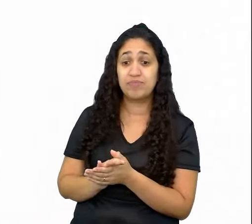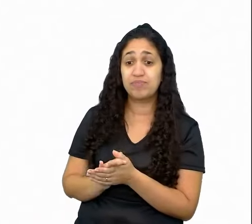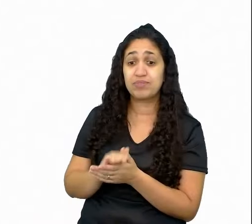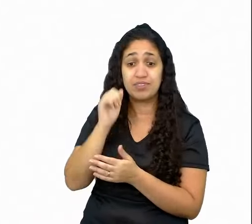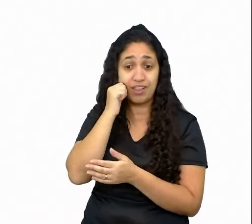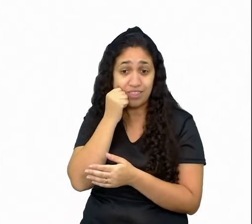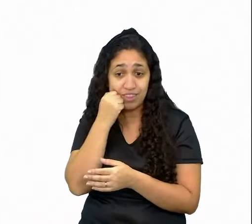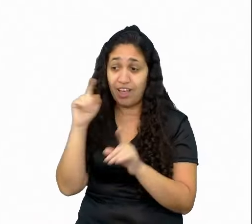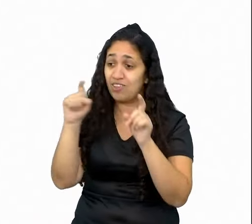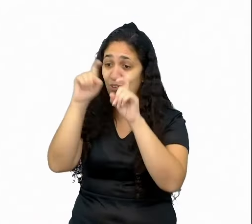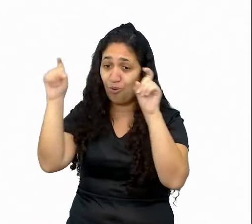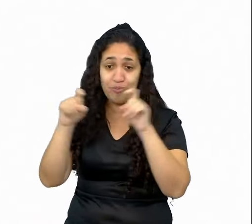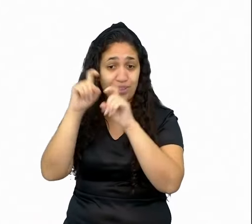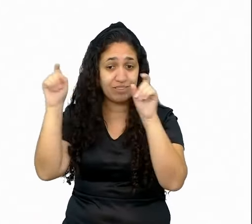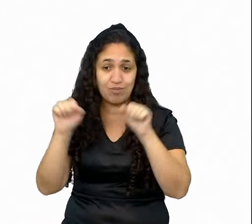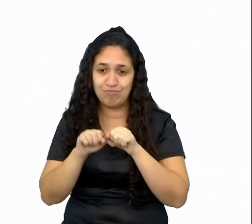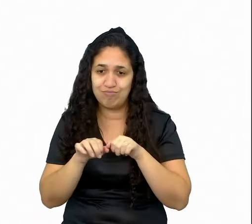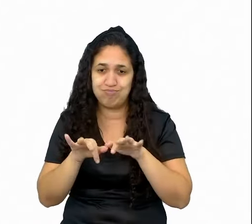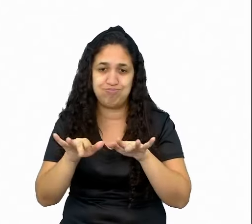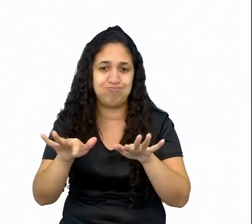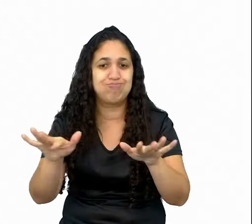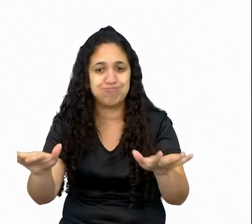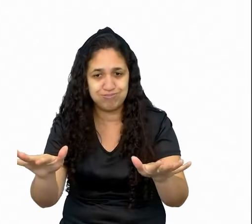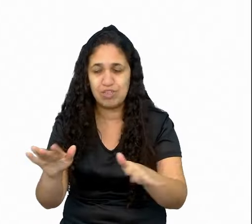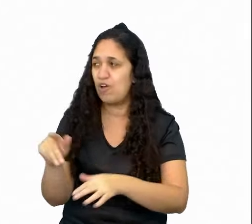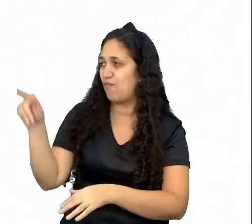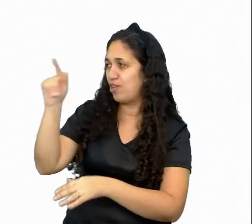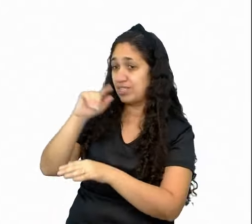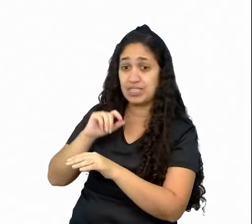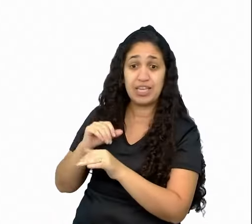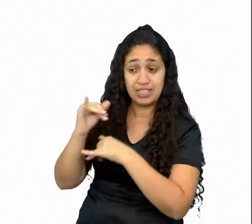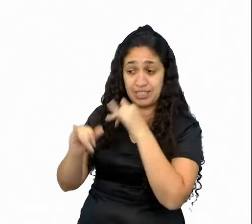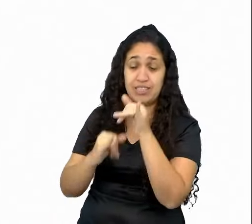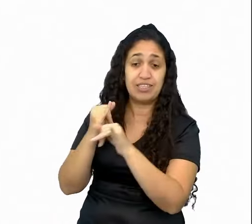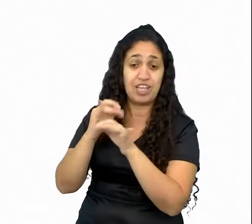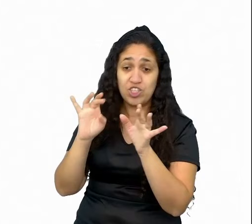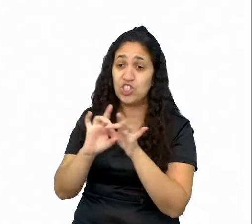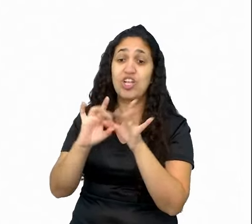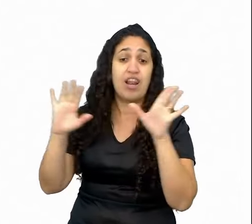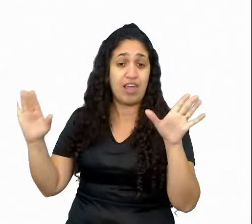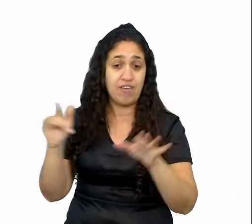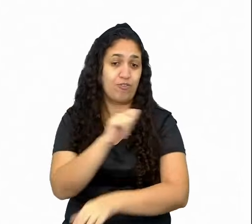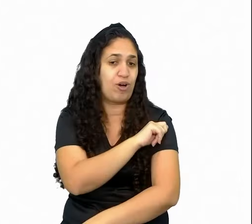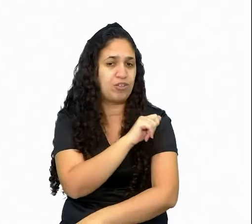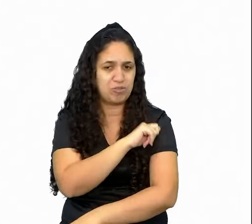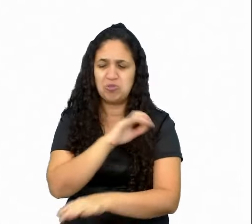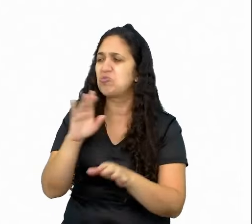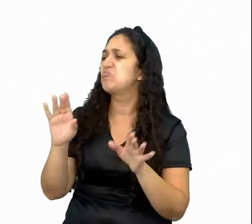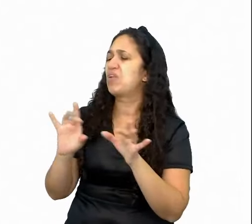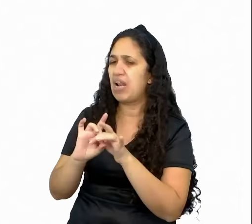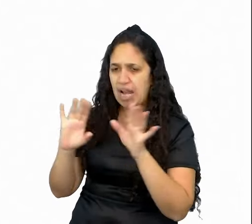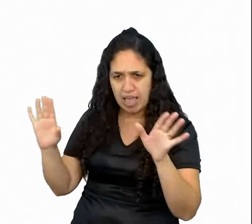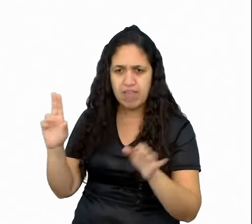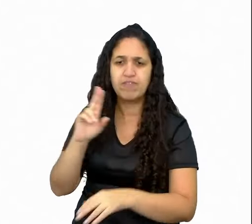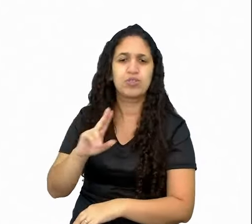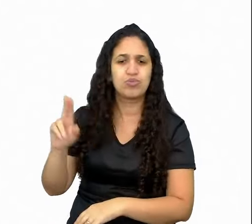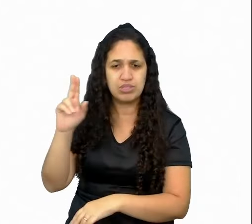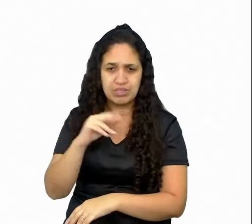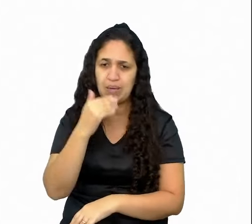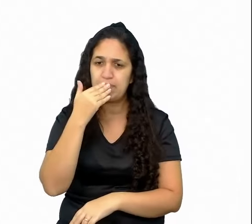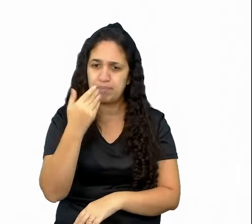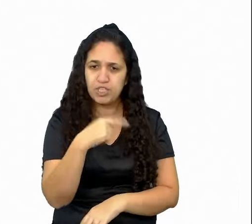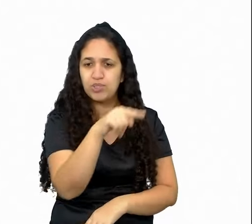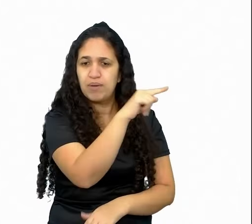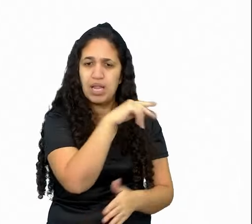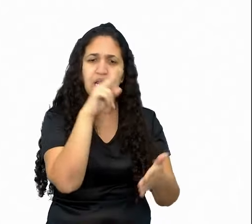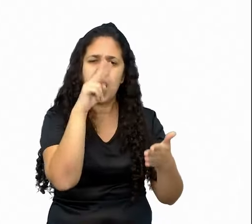ciências da computação, né? Vocês têm disponível na internet, o aluno também pode, vocês podem pedir até que os meninos façam a leitura,